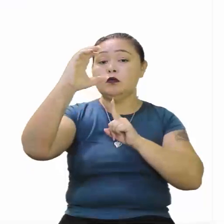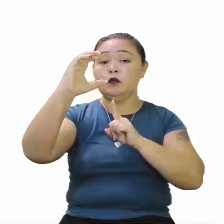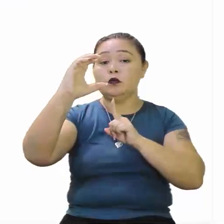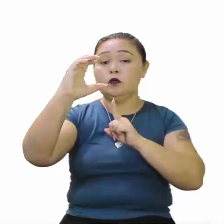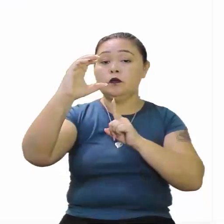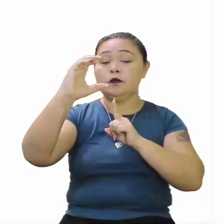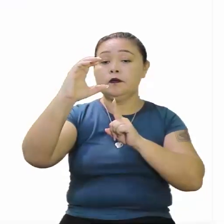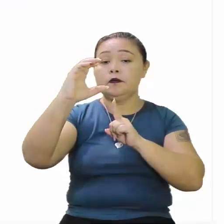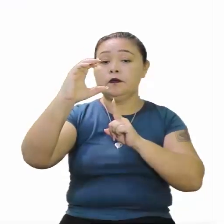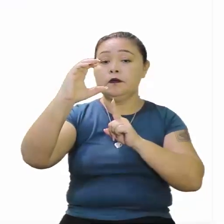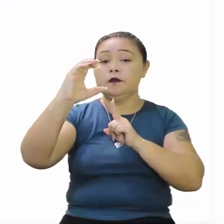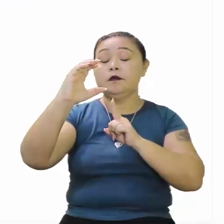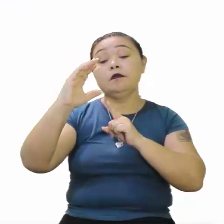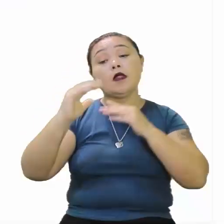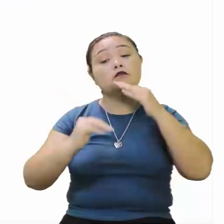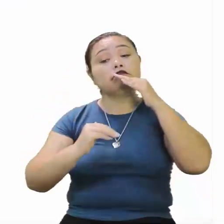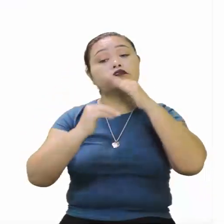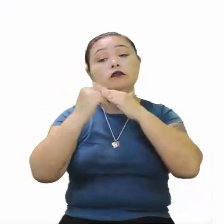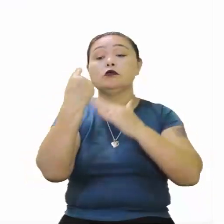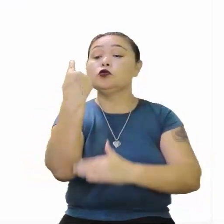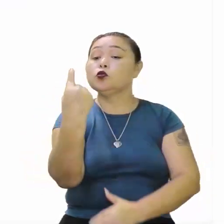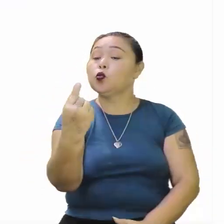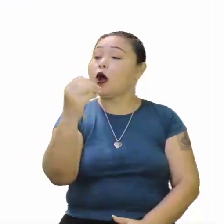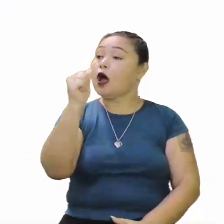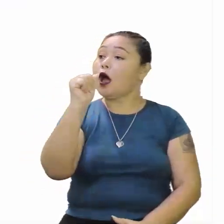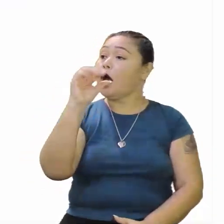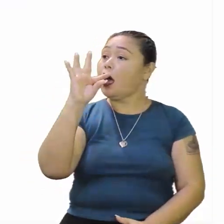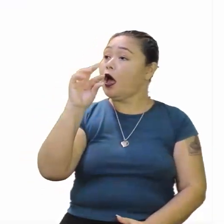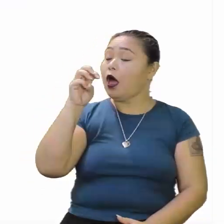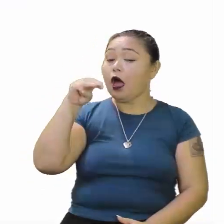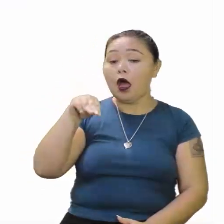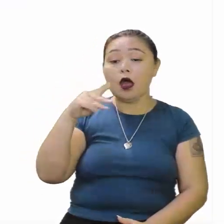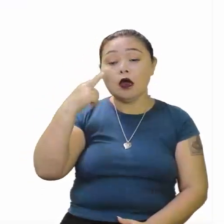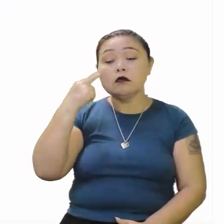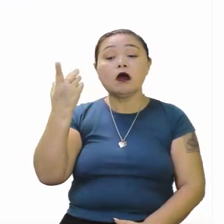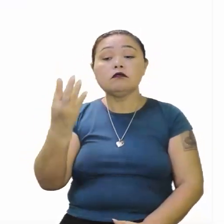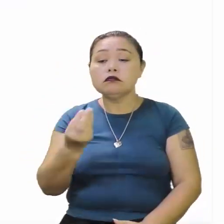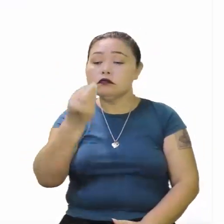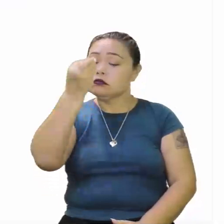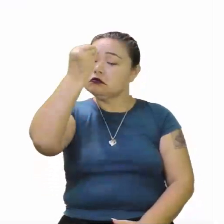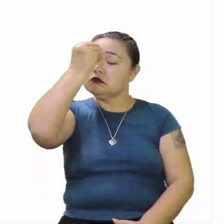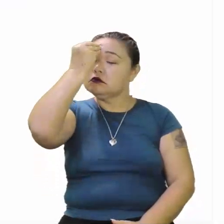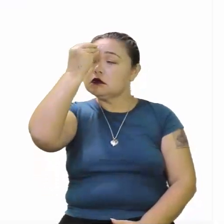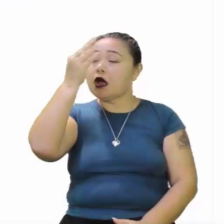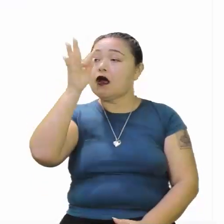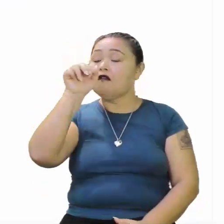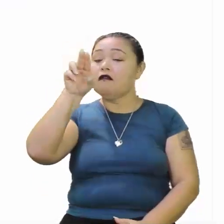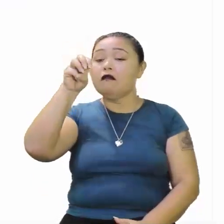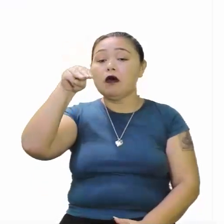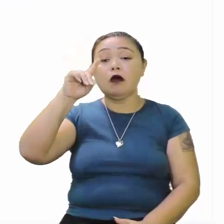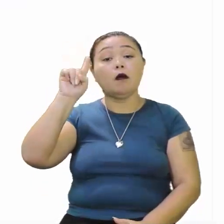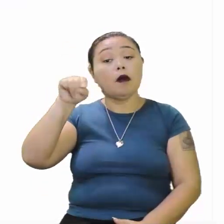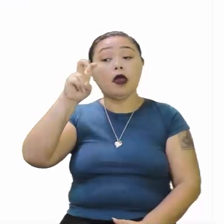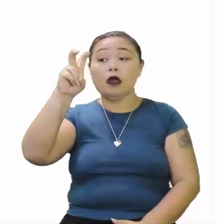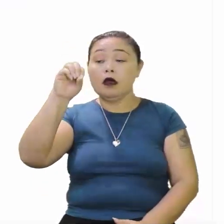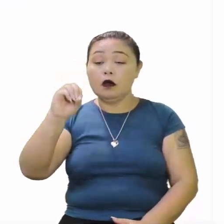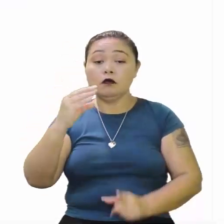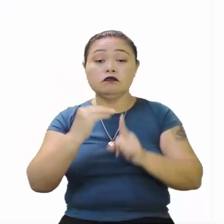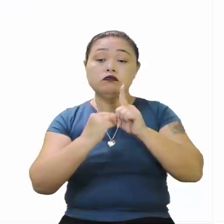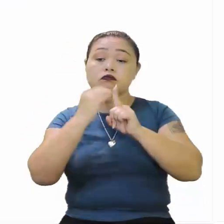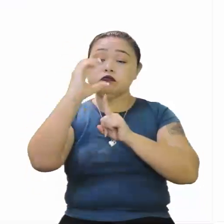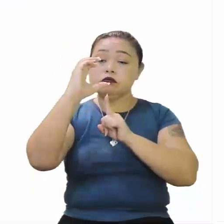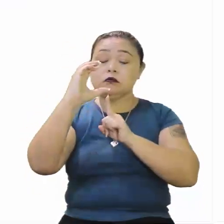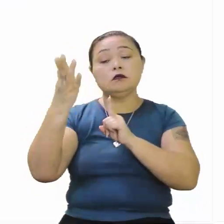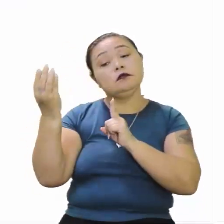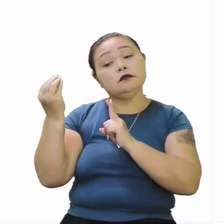meu caro ali, uma pressão de atm. Então, olha só, você, conforme aprendeu, pegue esses 50 graus e posicione